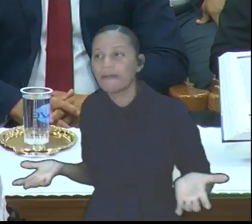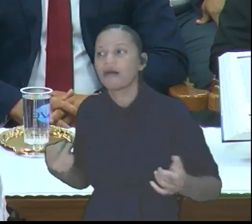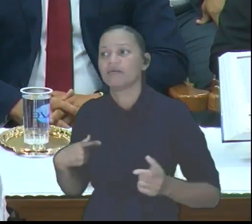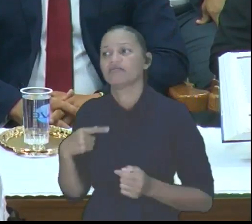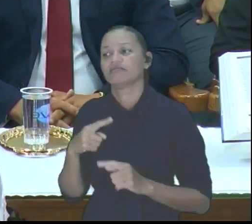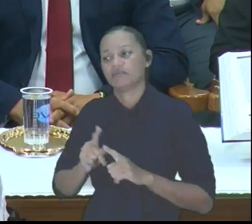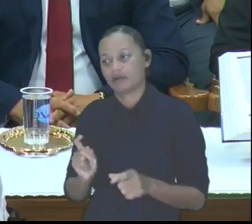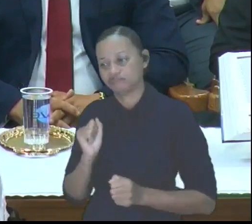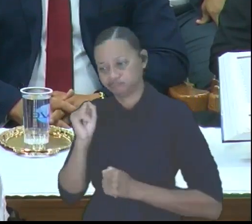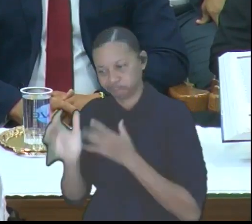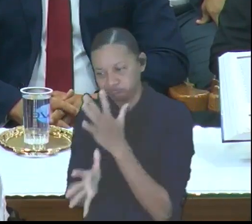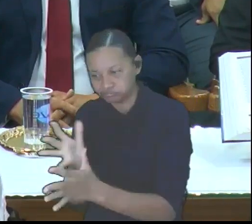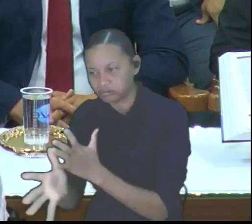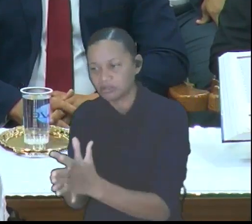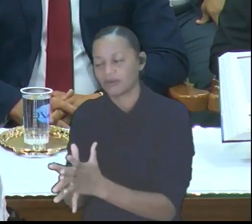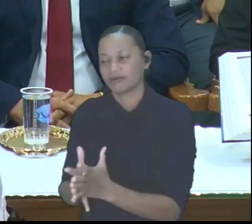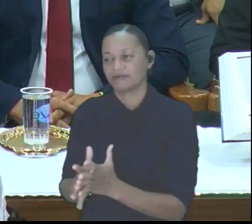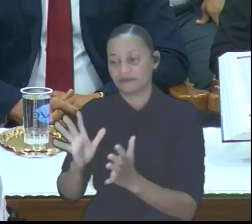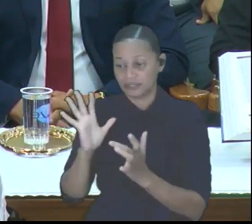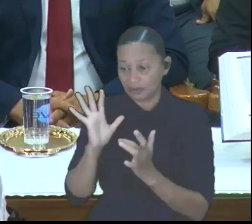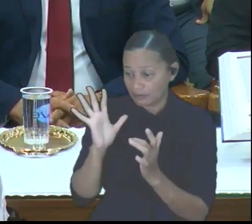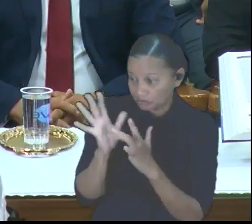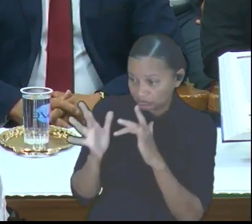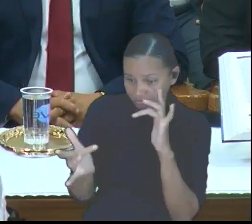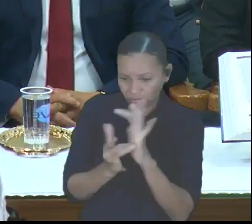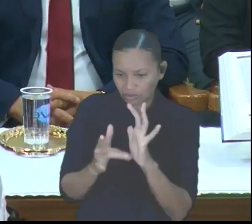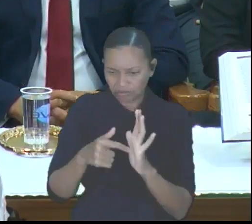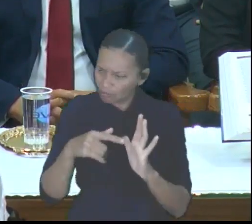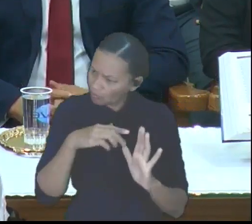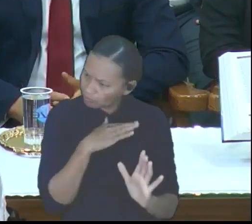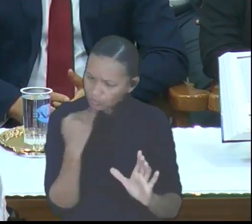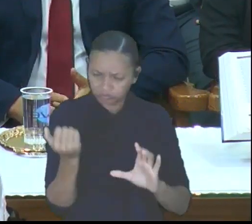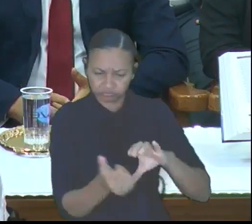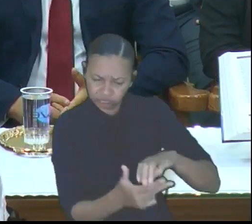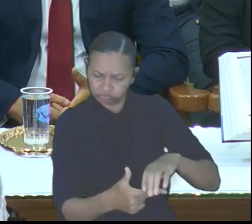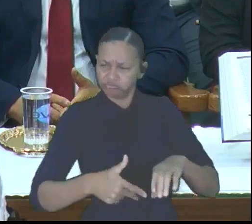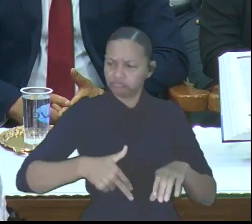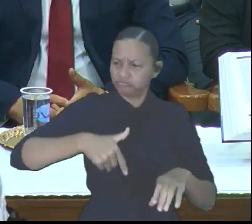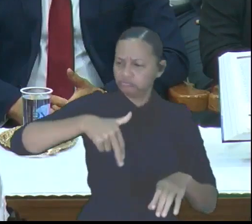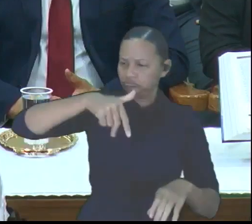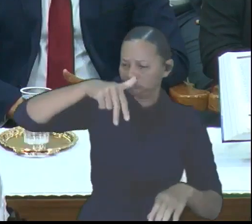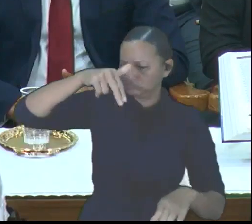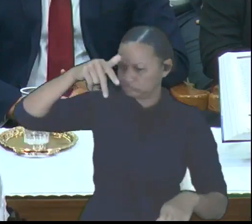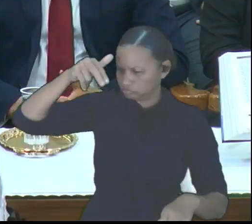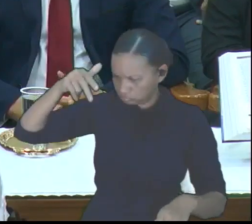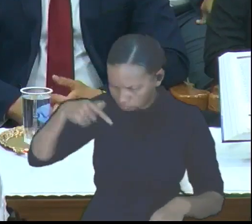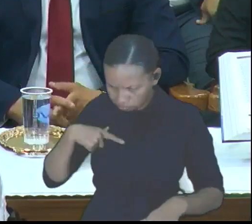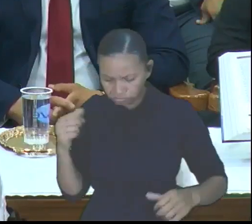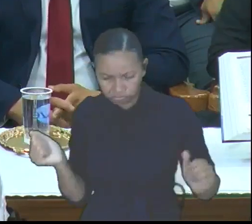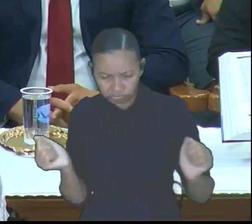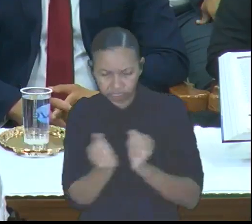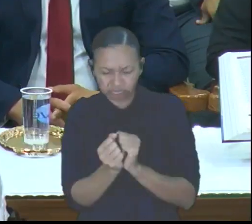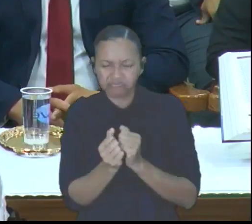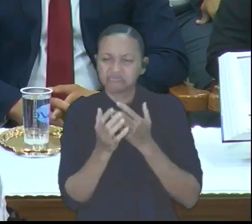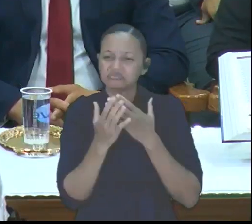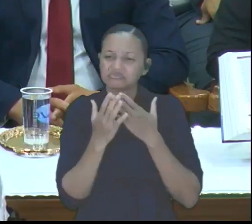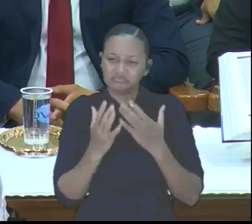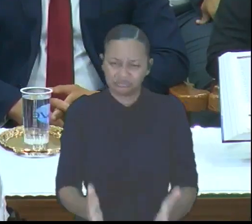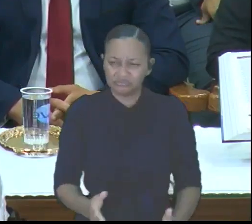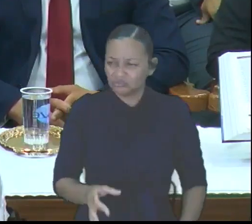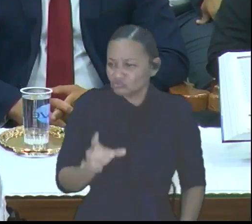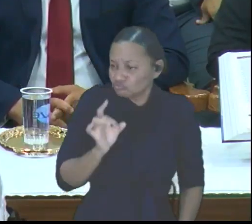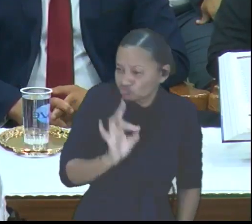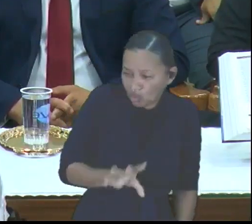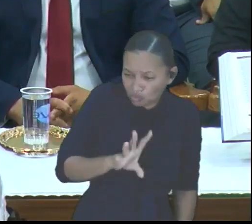te dizendo de alguém que morreu e ressuscitou e disse que estaria com você. Não é só